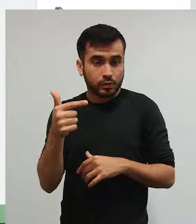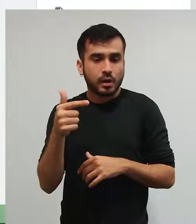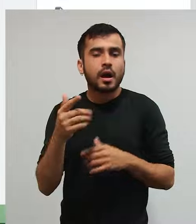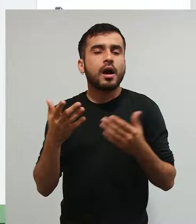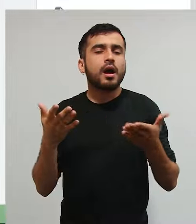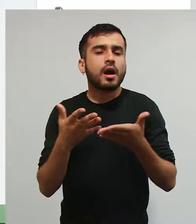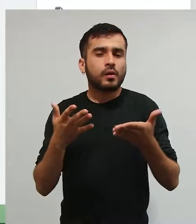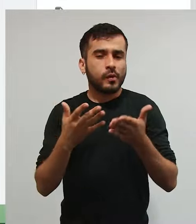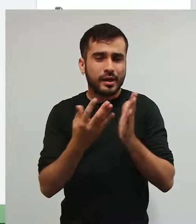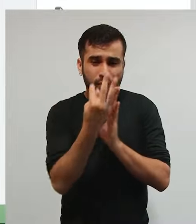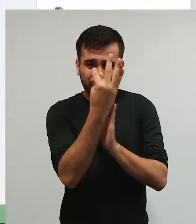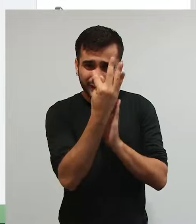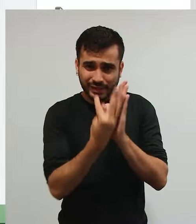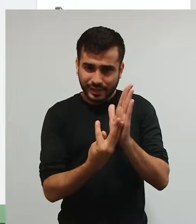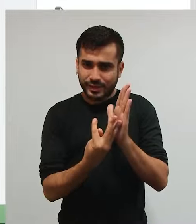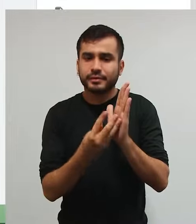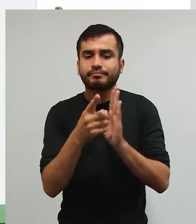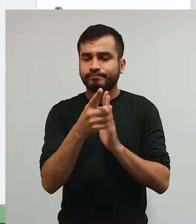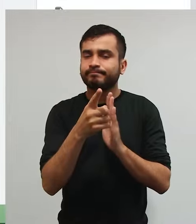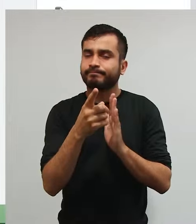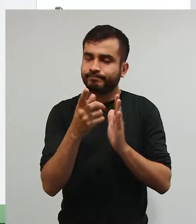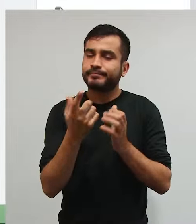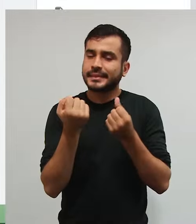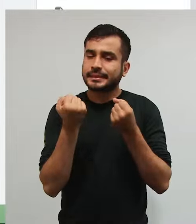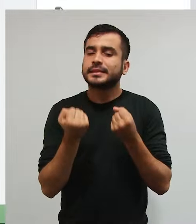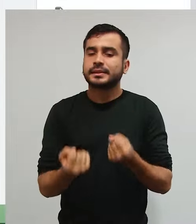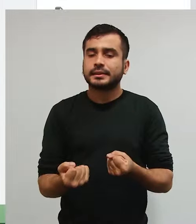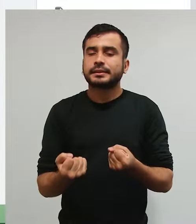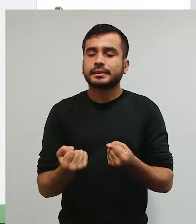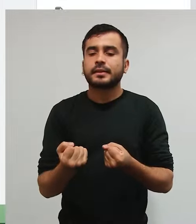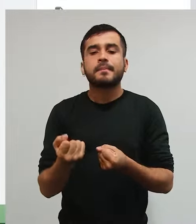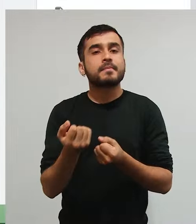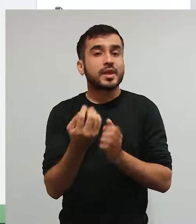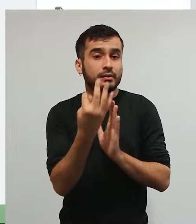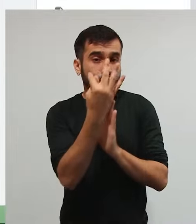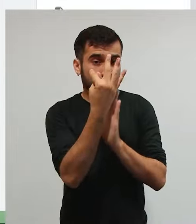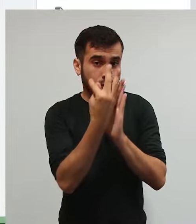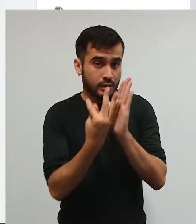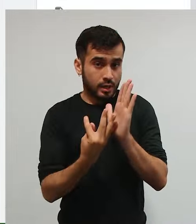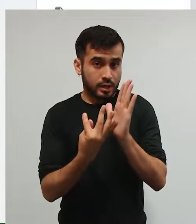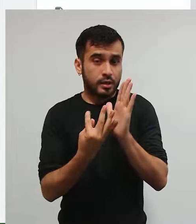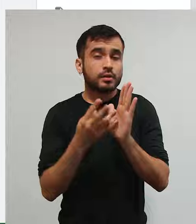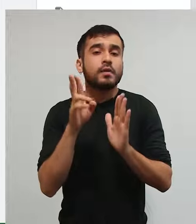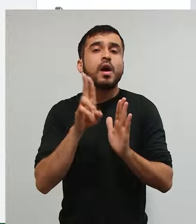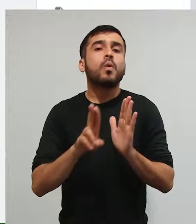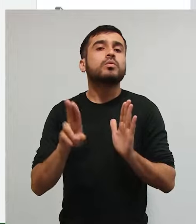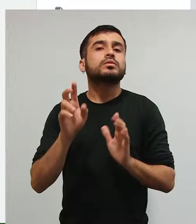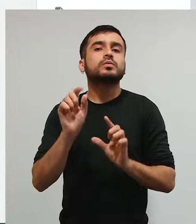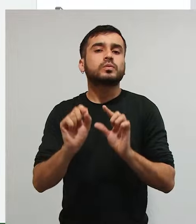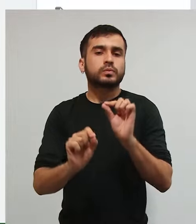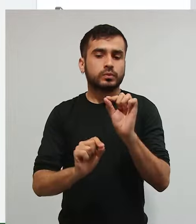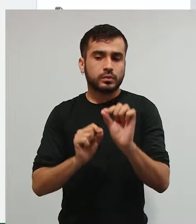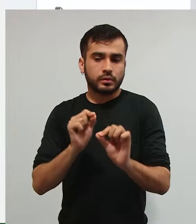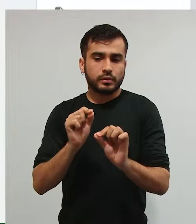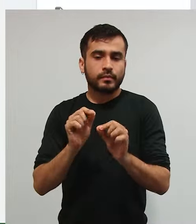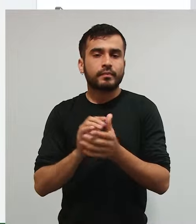Na transcrição, você insere tal qual foi respondida. Agora, na textualização,